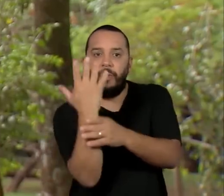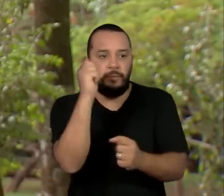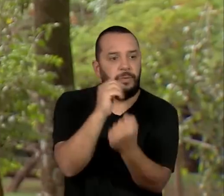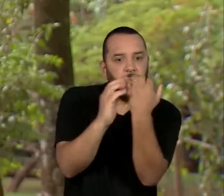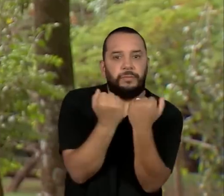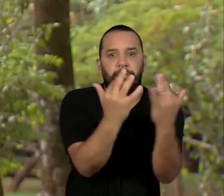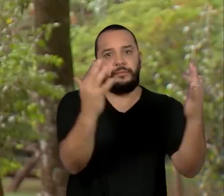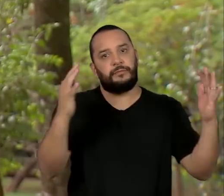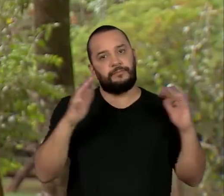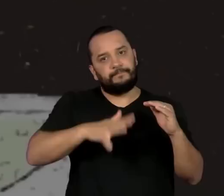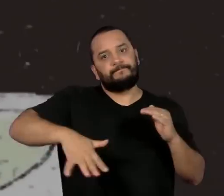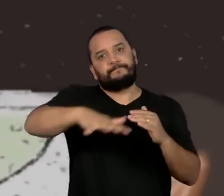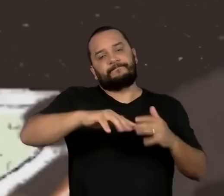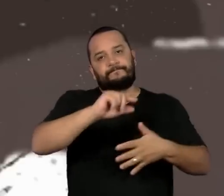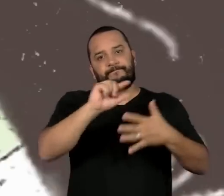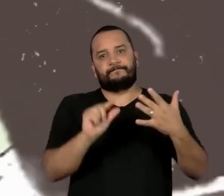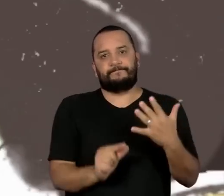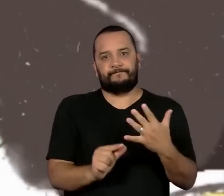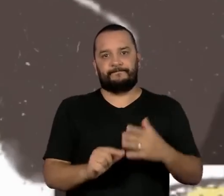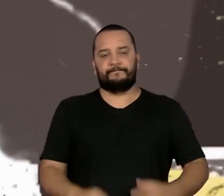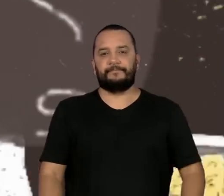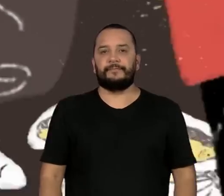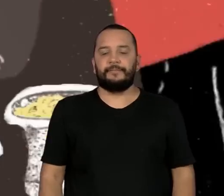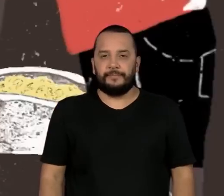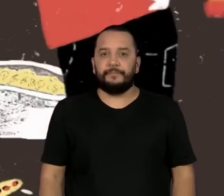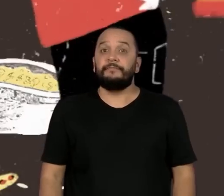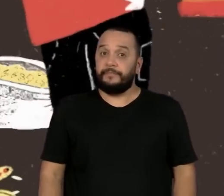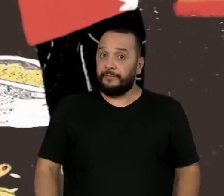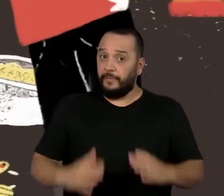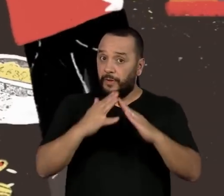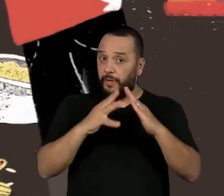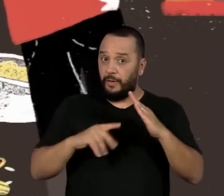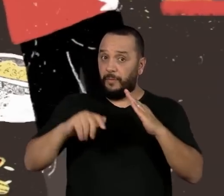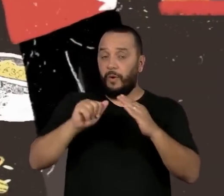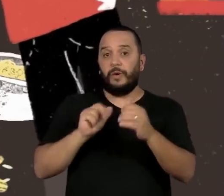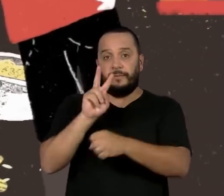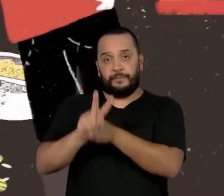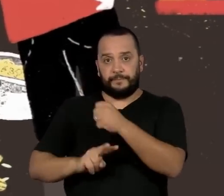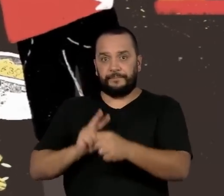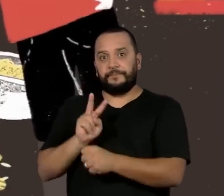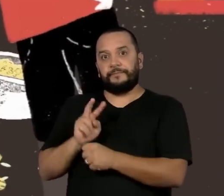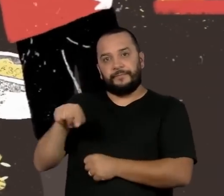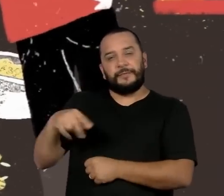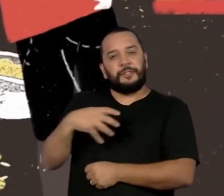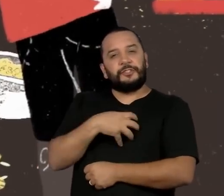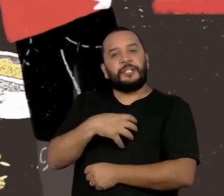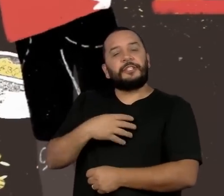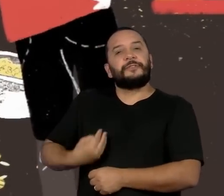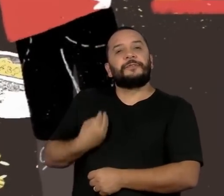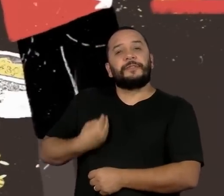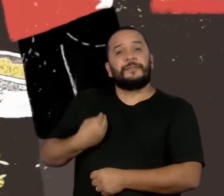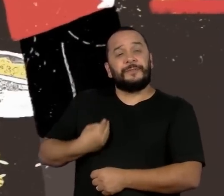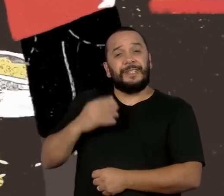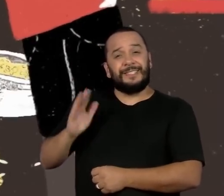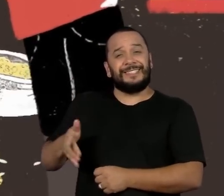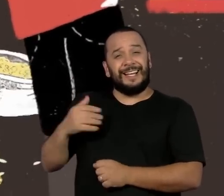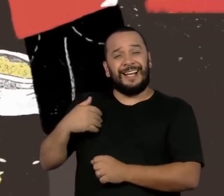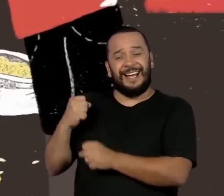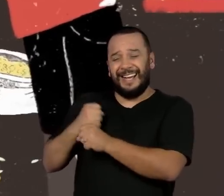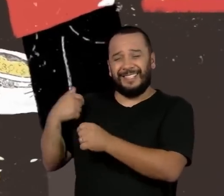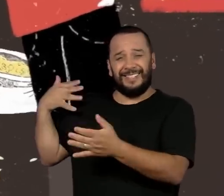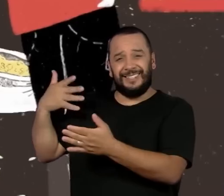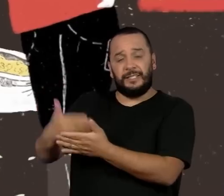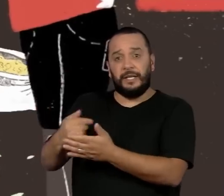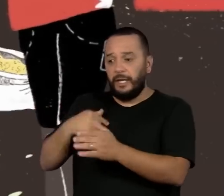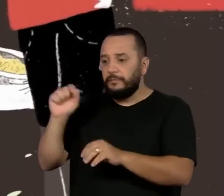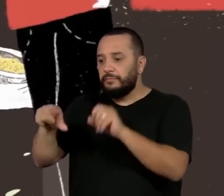bioma no país. Os quilombolas do Vale do Ribeira têm um jeito de viver que há séculos produz